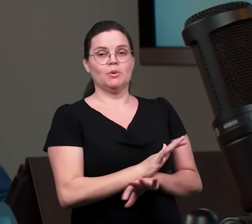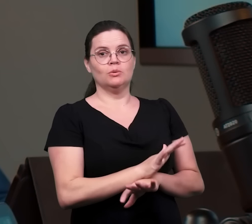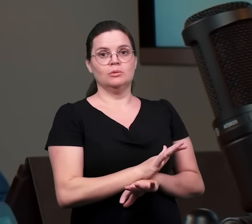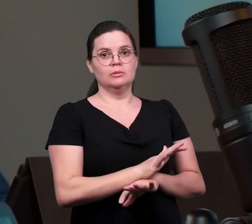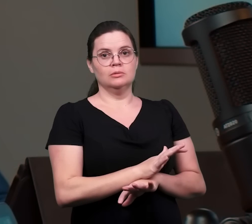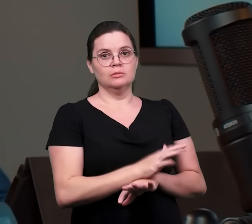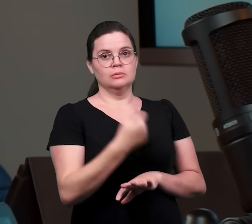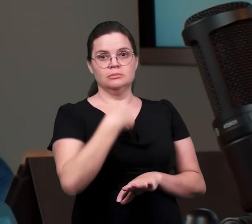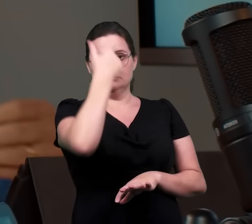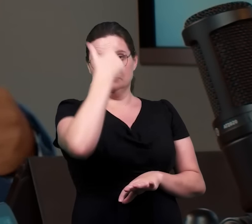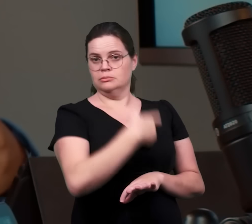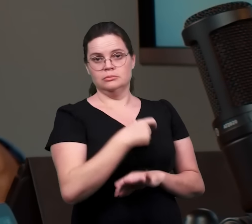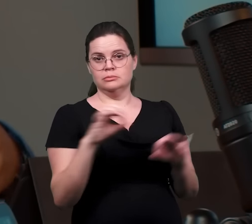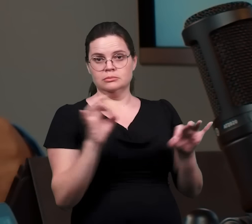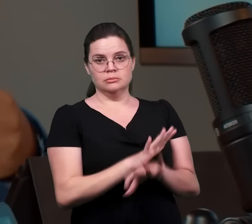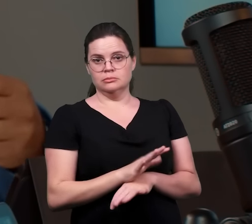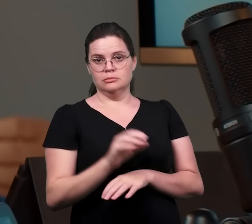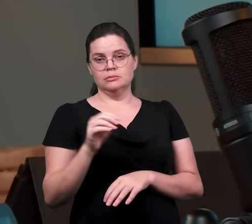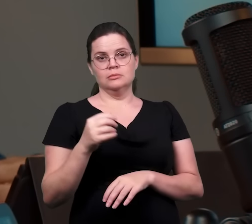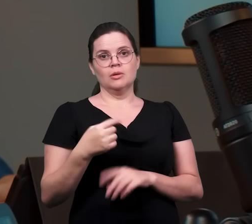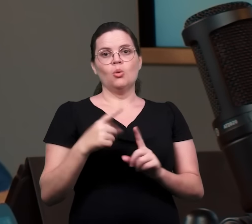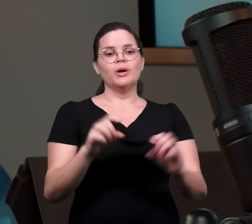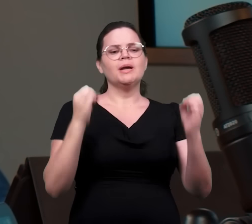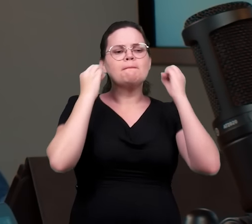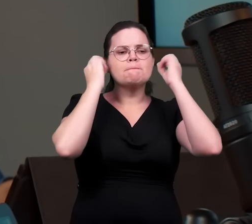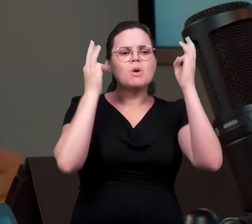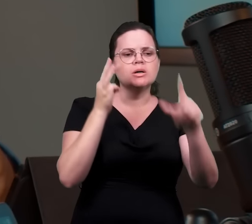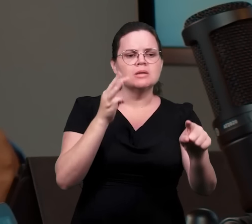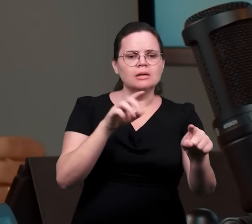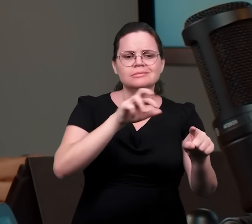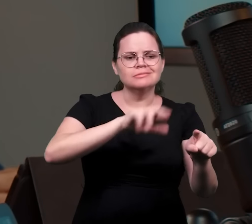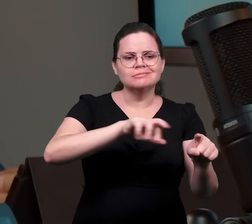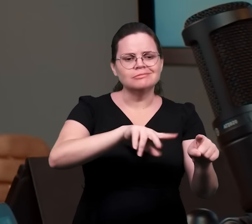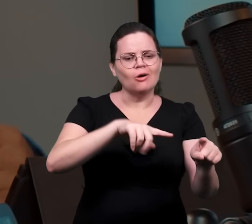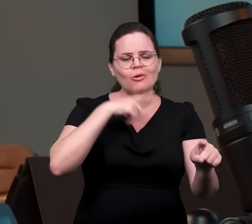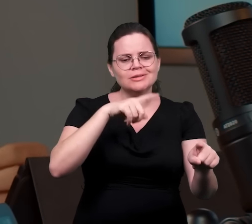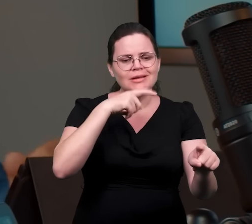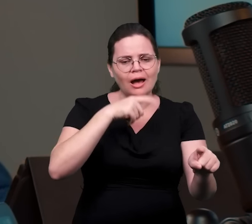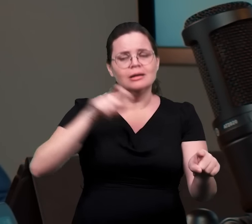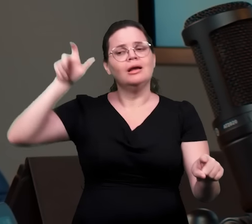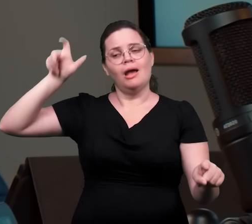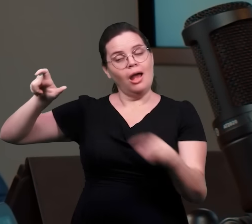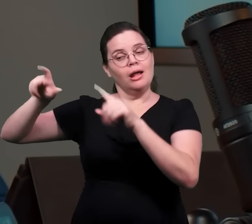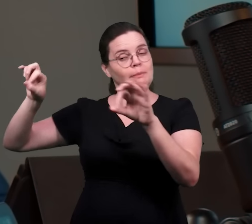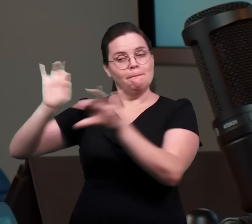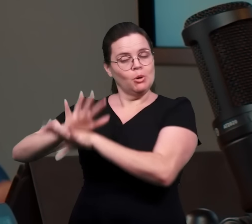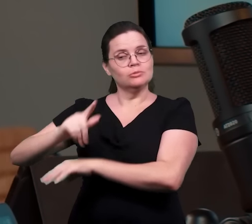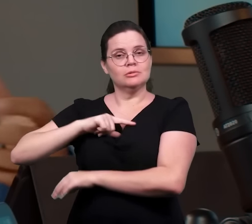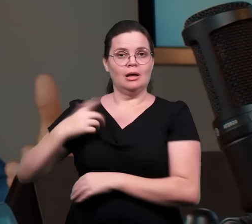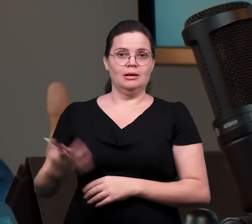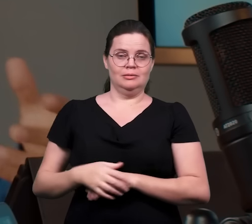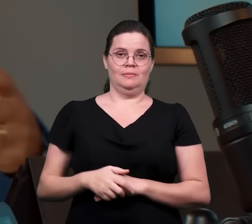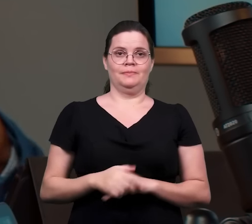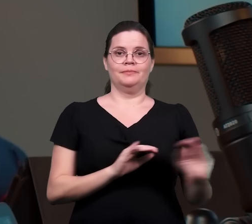Senhor era. Tudo que o homem não é, o Senhor é. O poder que não existe no homem, existe no Senhor.